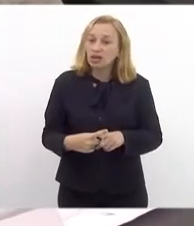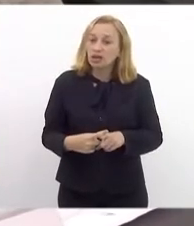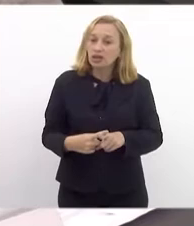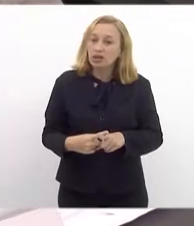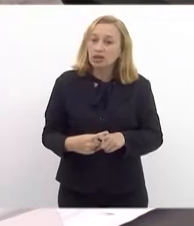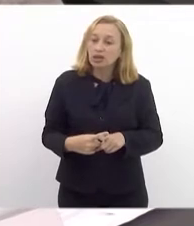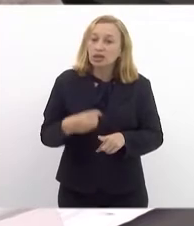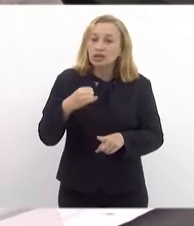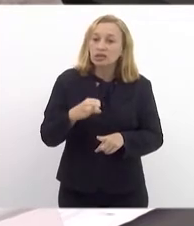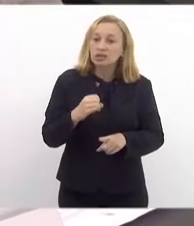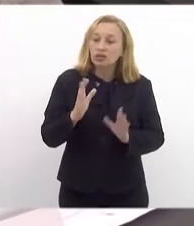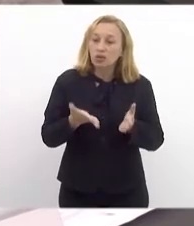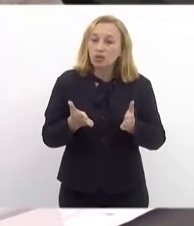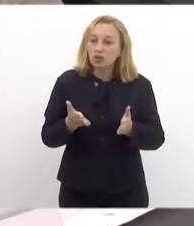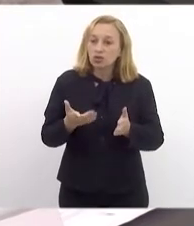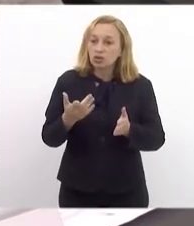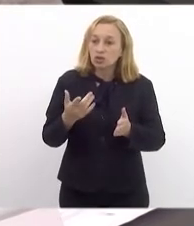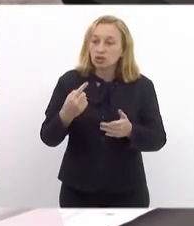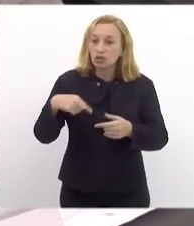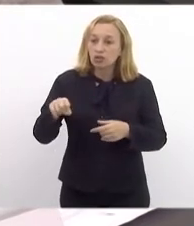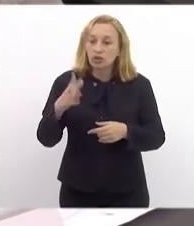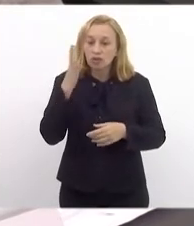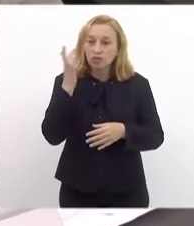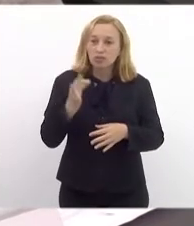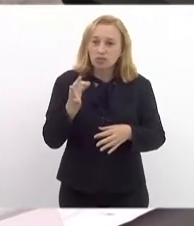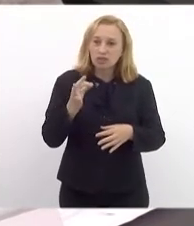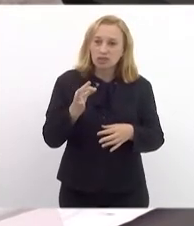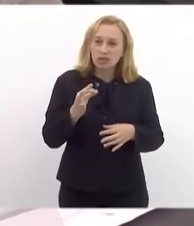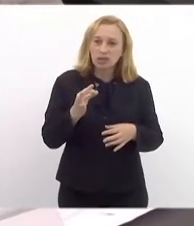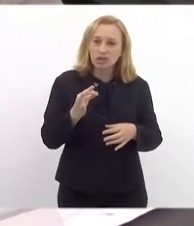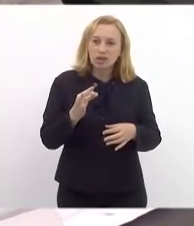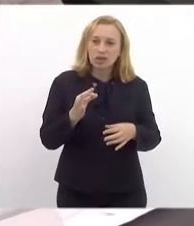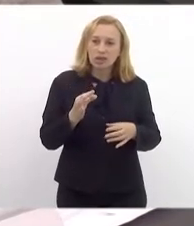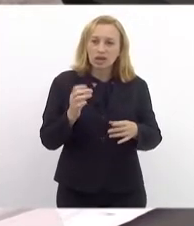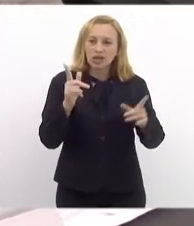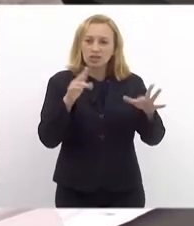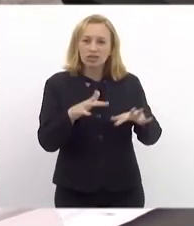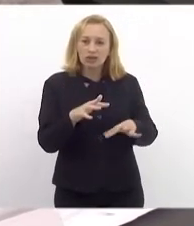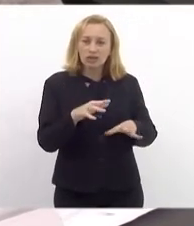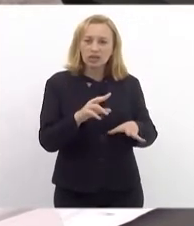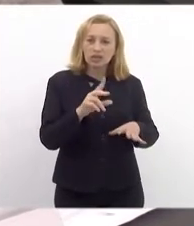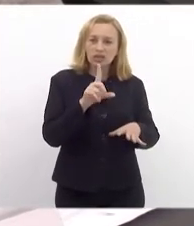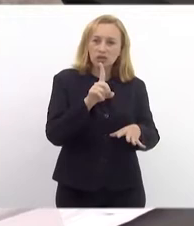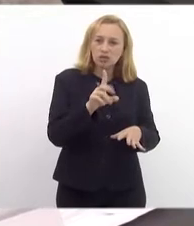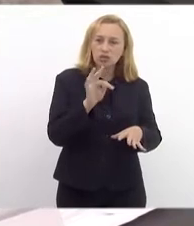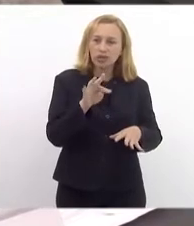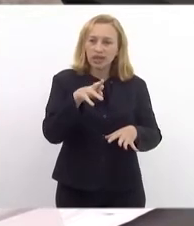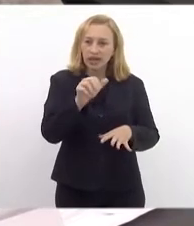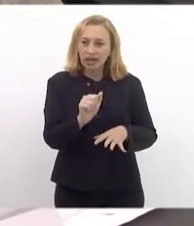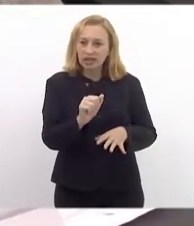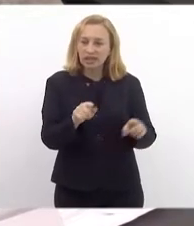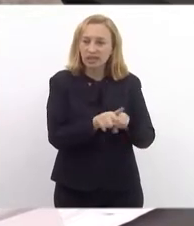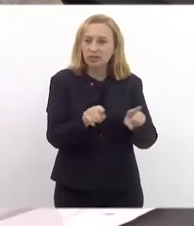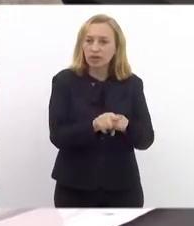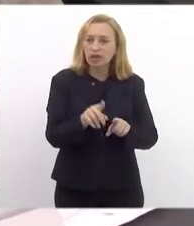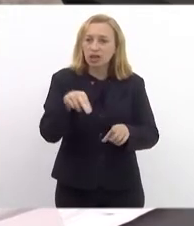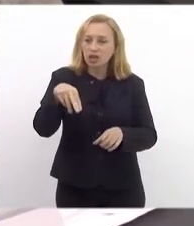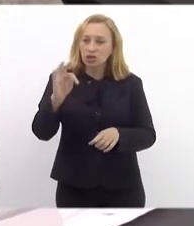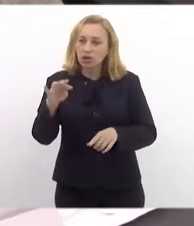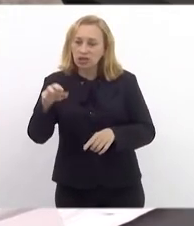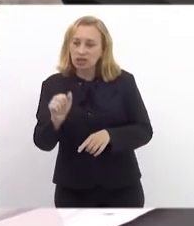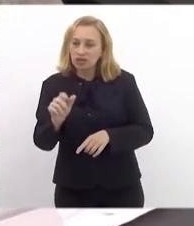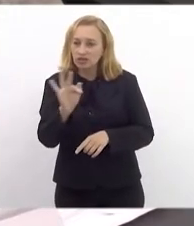se eu for hoje eu não sei nem mais distingue uma duplicata de uma nota fiscal entendeu então eu sou o auditor não é errado